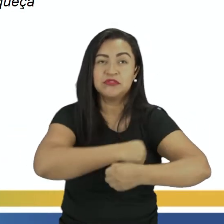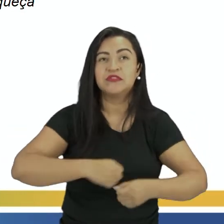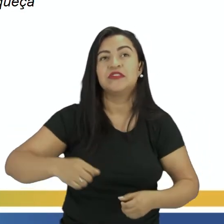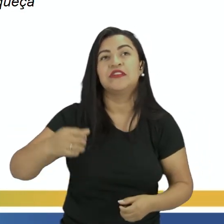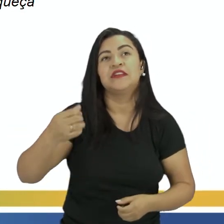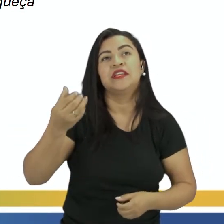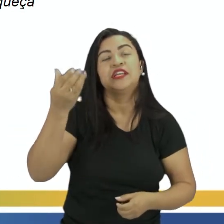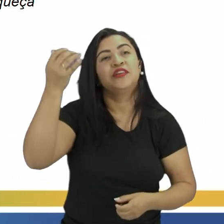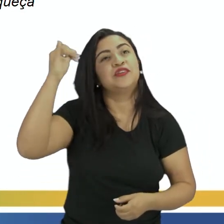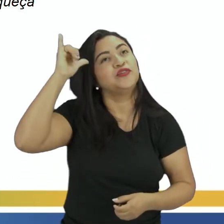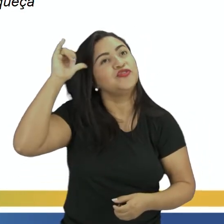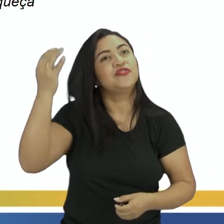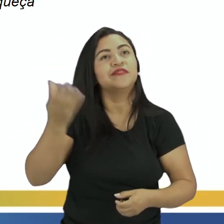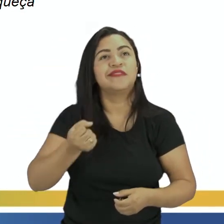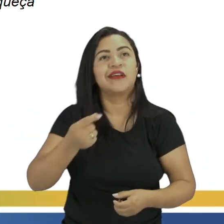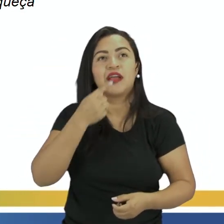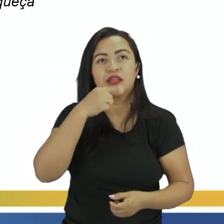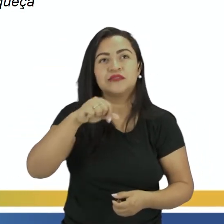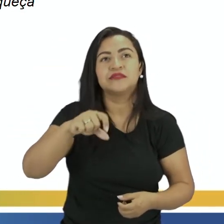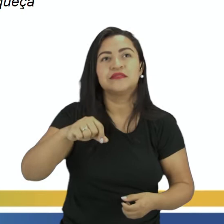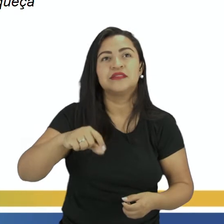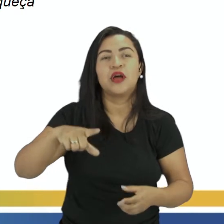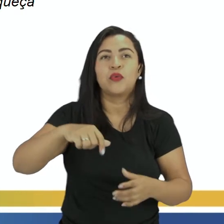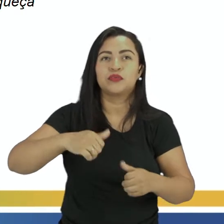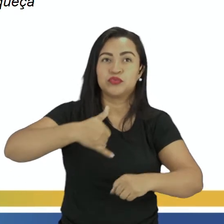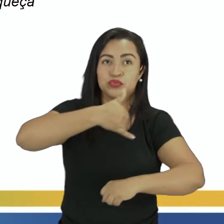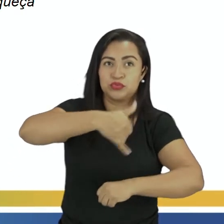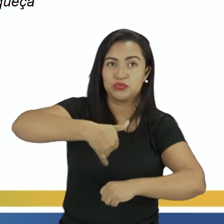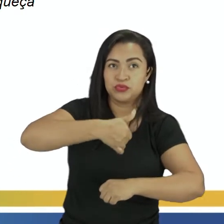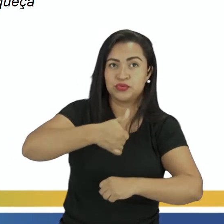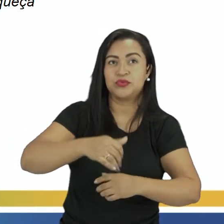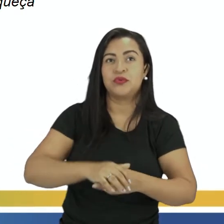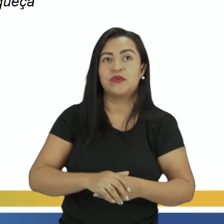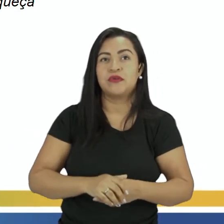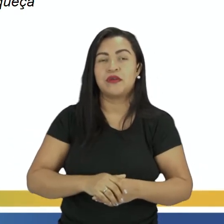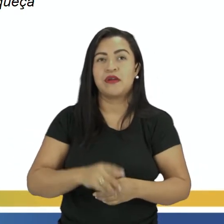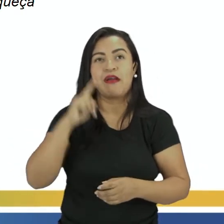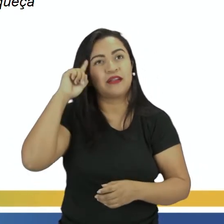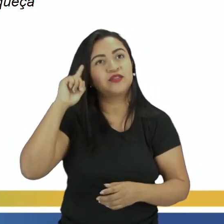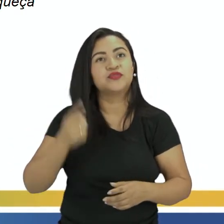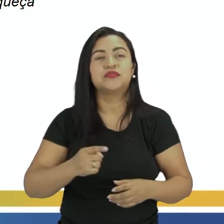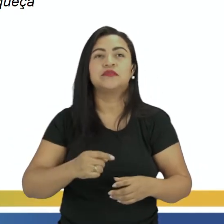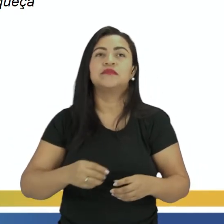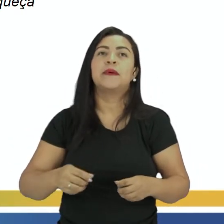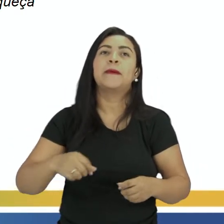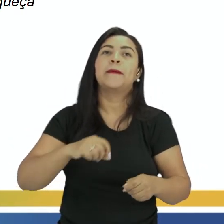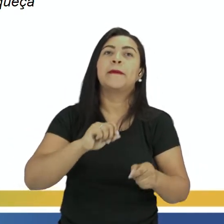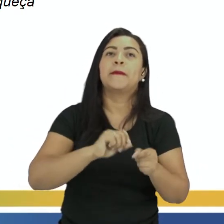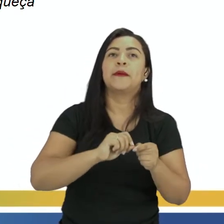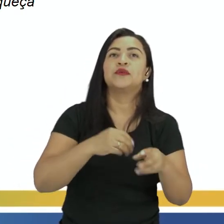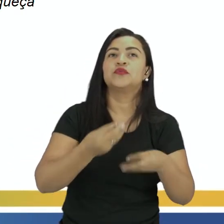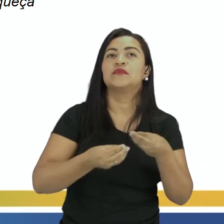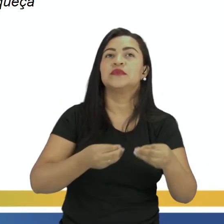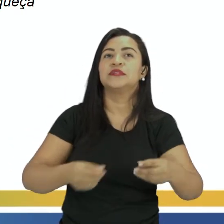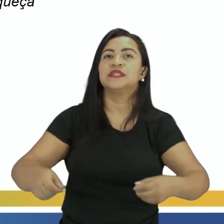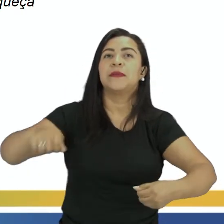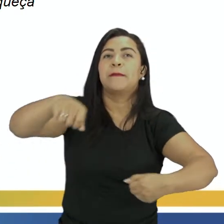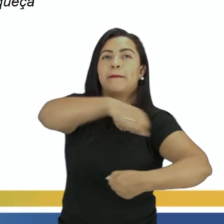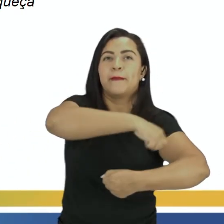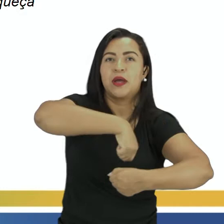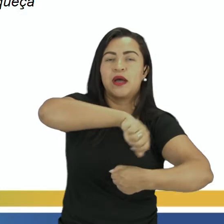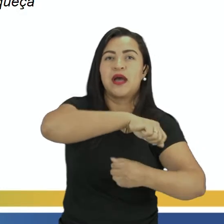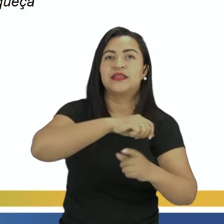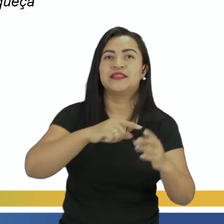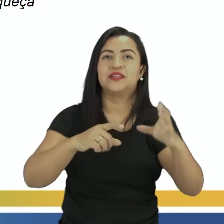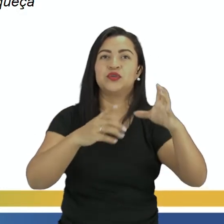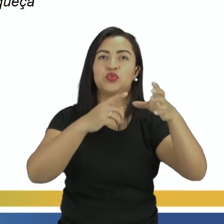de preparo, que já vem as instruções. Bata todos os ingredientes no liquidificador, a seguir aqueça a frigideira untada